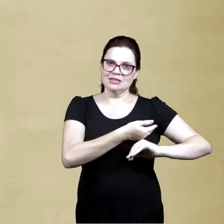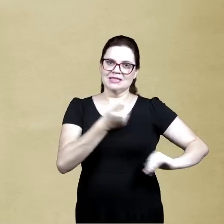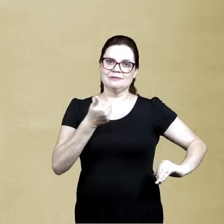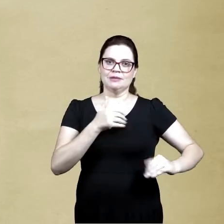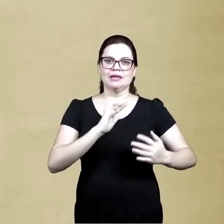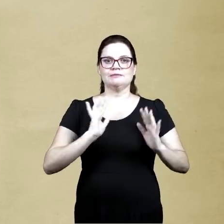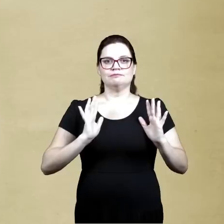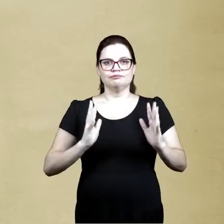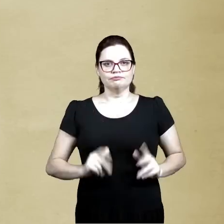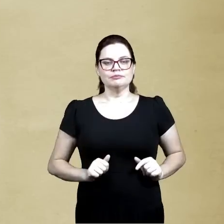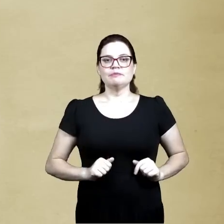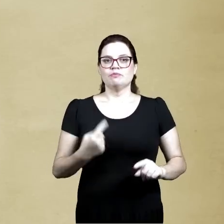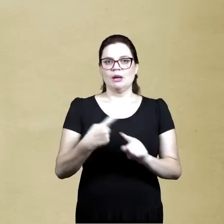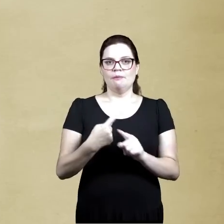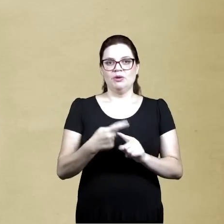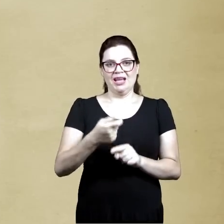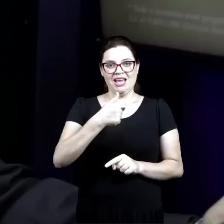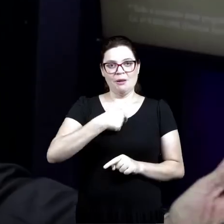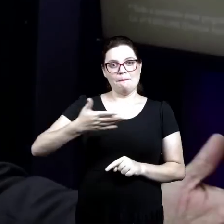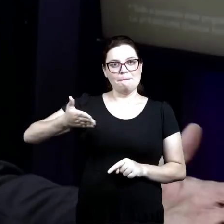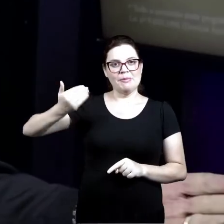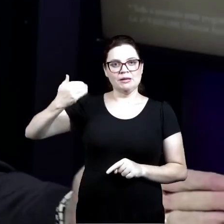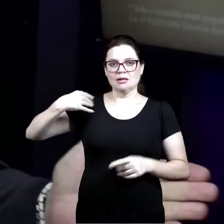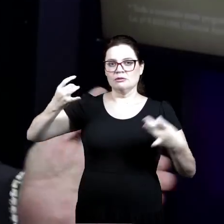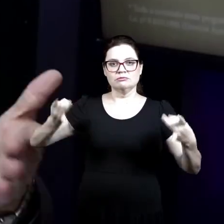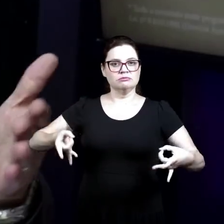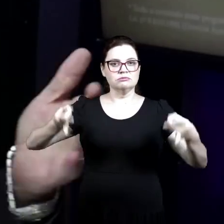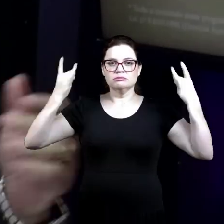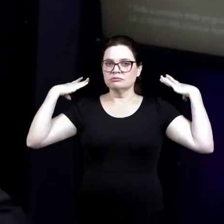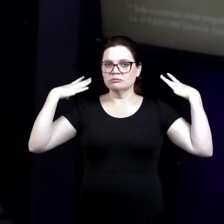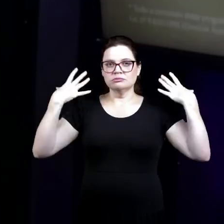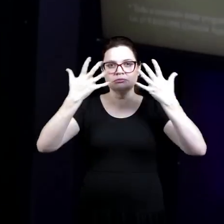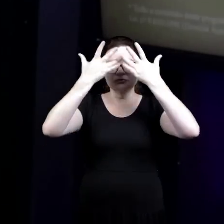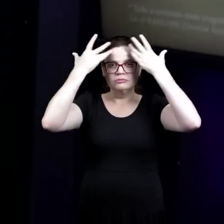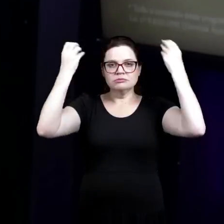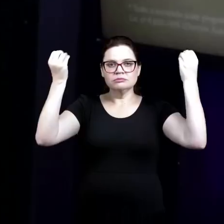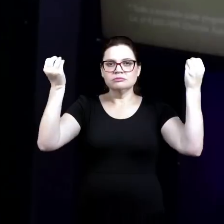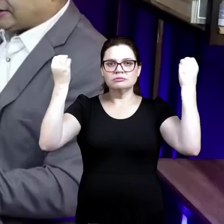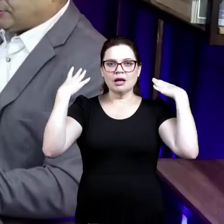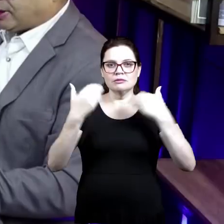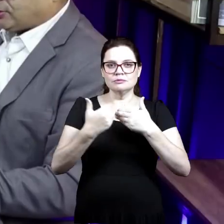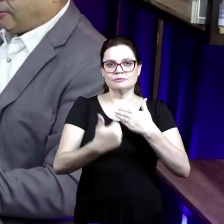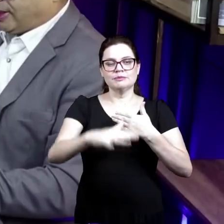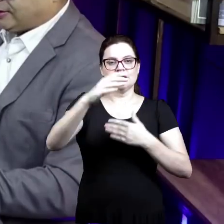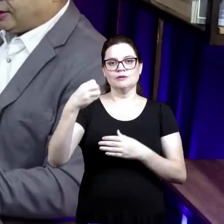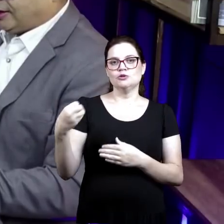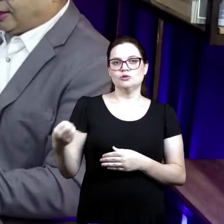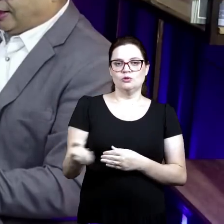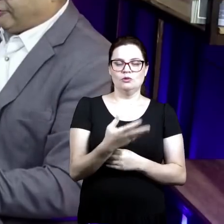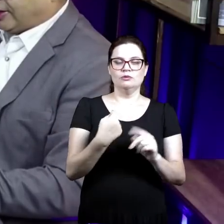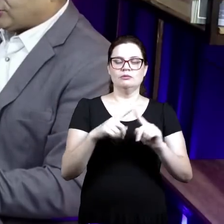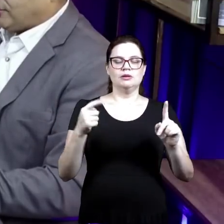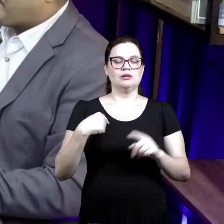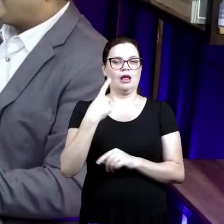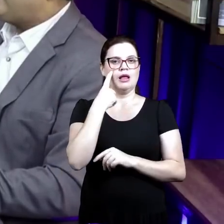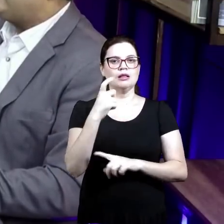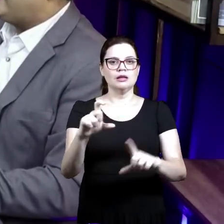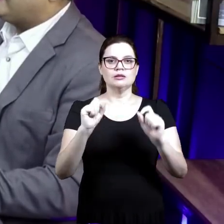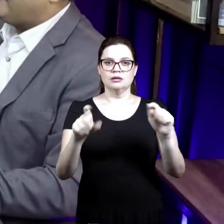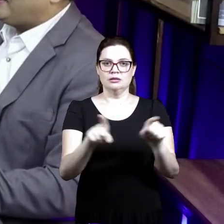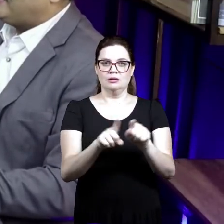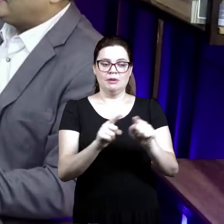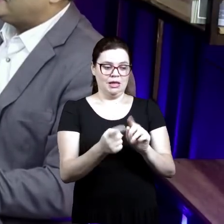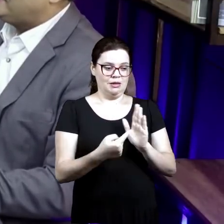criatura. Morreu o homem velho. E agora uma nova criatura, uma nova experiência com você. Isso interessante, pastor Roberto, que fala sobre